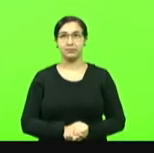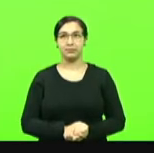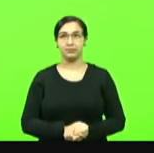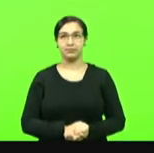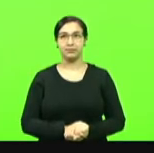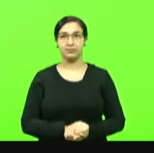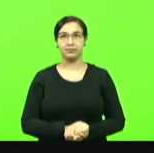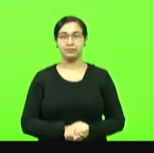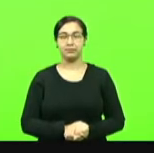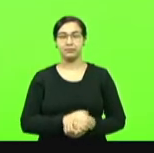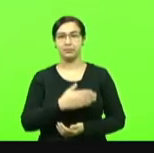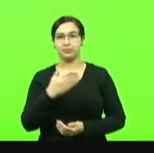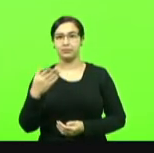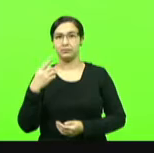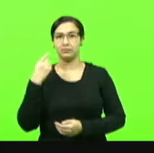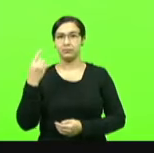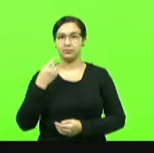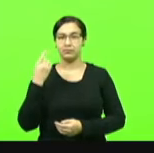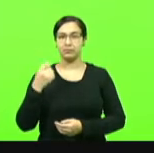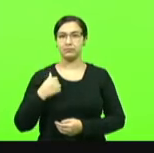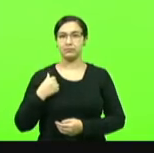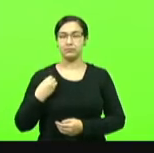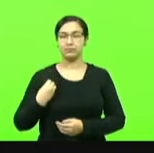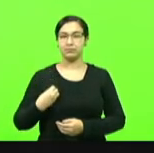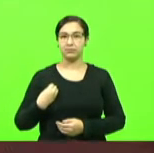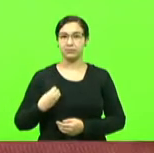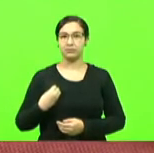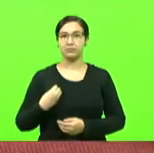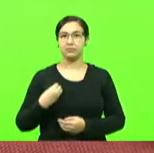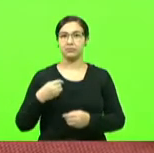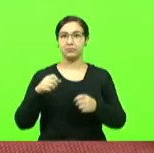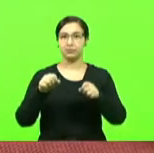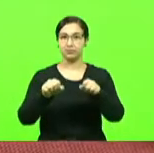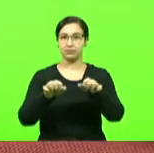Consulto, senhores e senhoras deputados que estão em plenário, se todos exerceram seu direito de